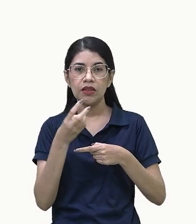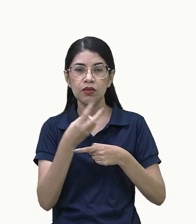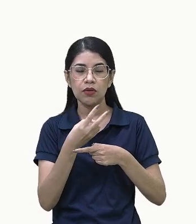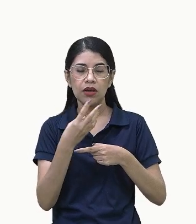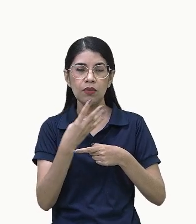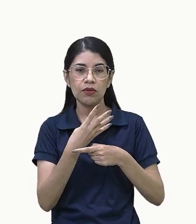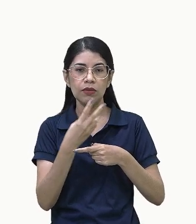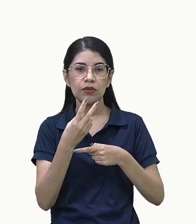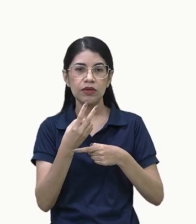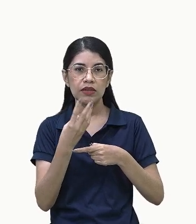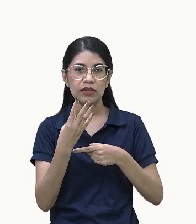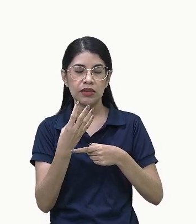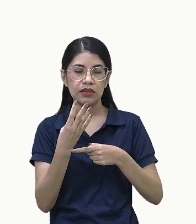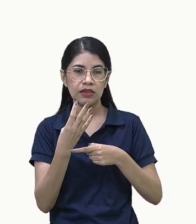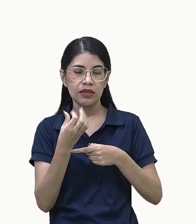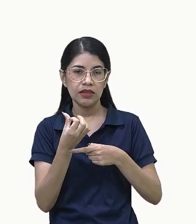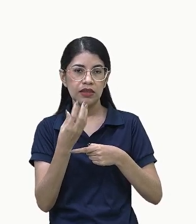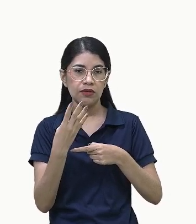4.264.